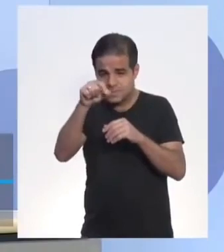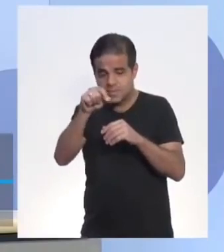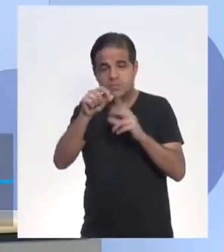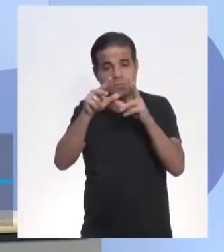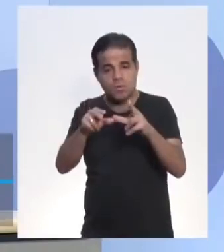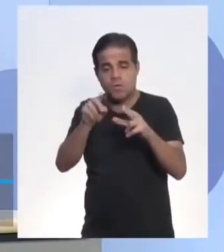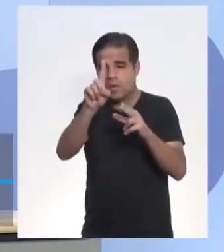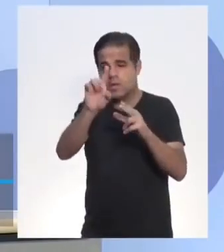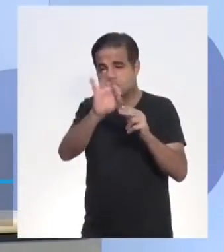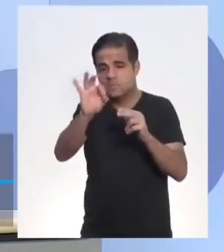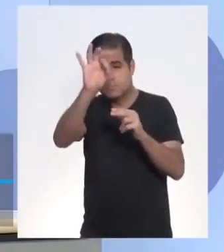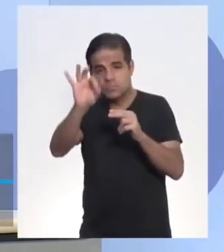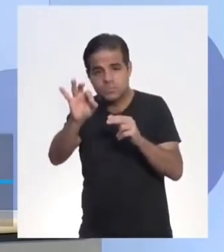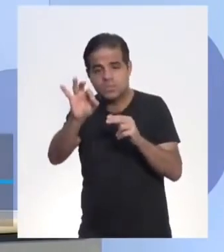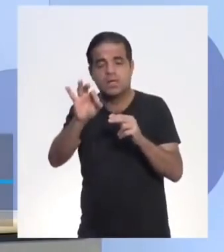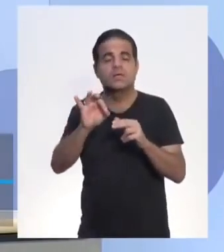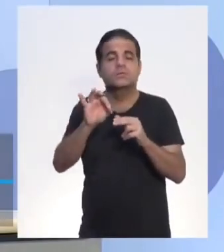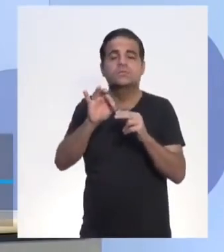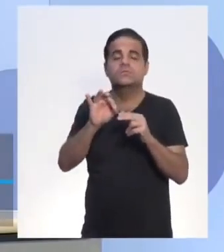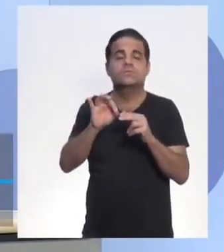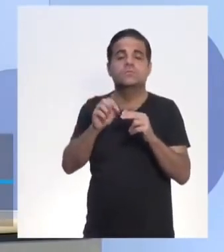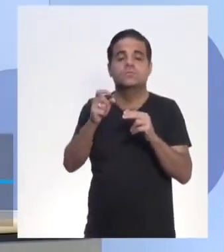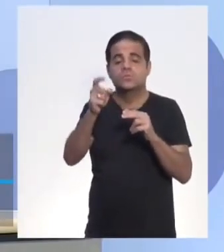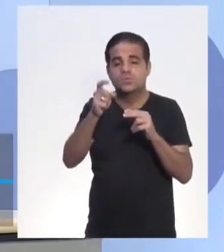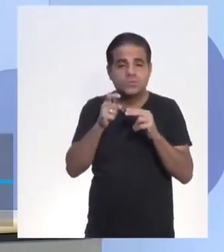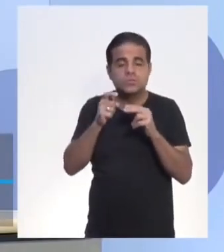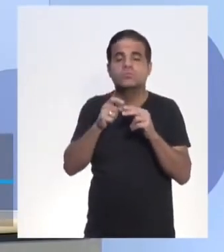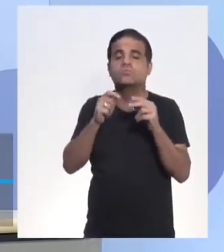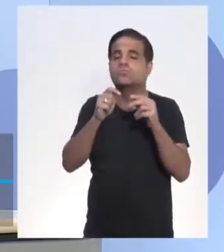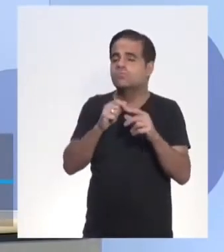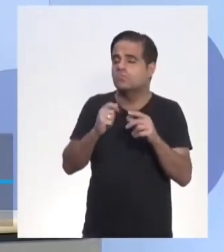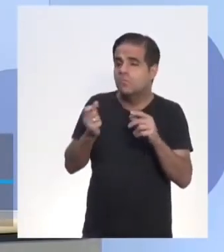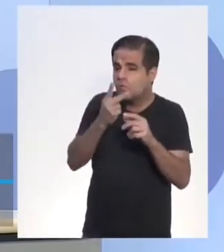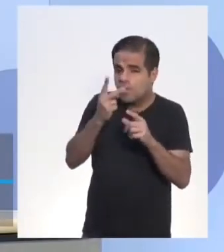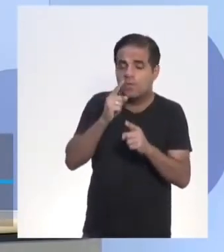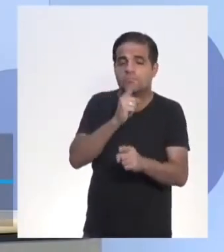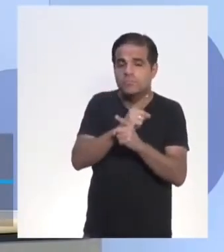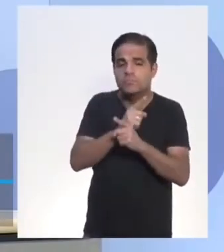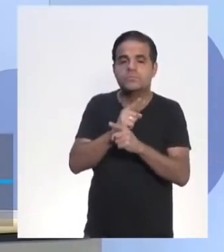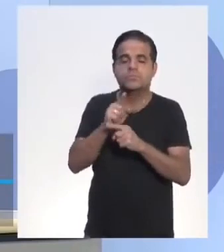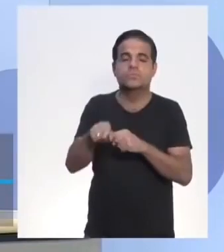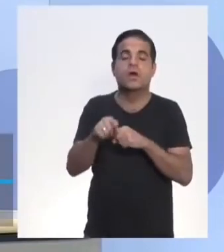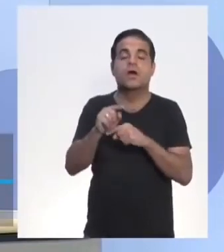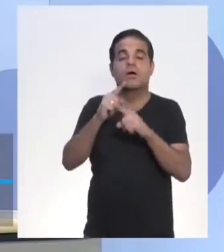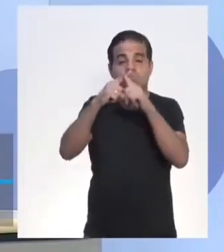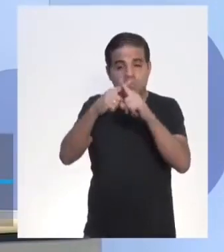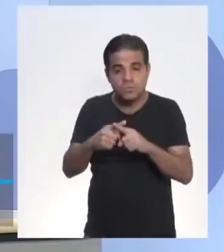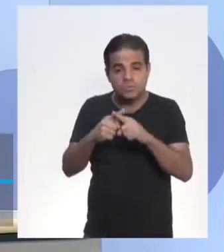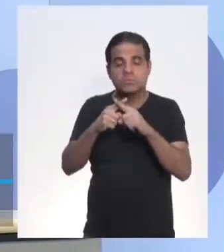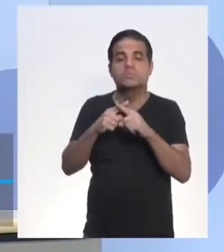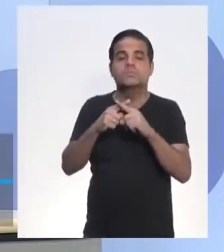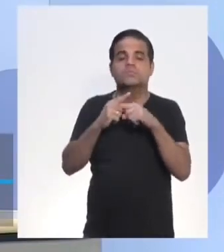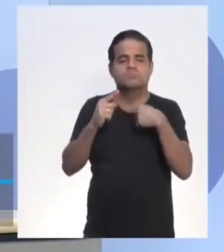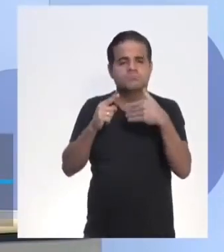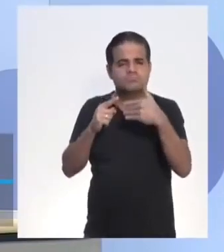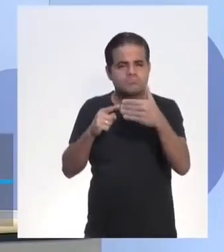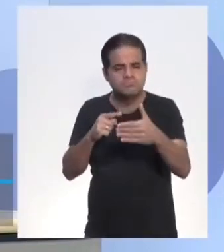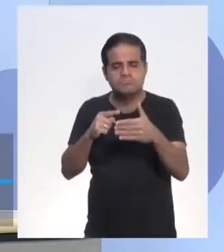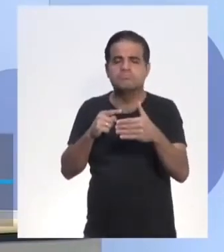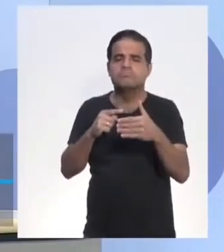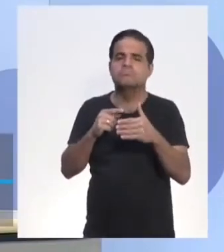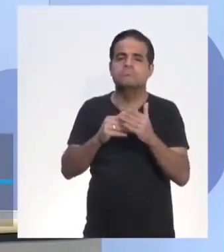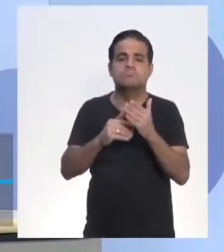100 porcento certo x não é um valor que ele quer descobrir = 5 porcento multiplicando cruzado né o